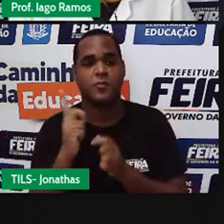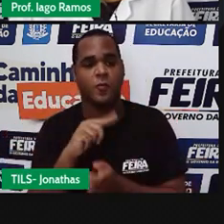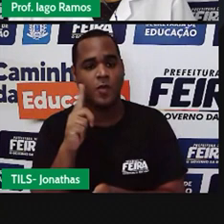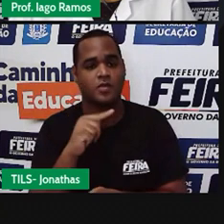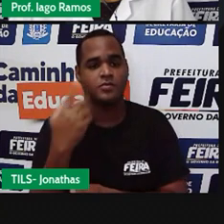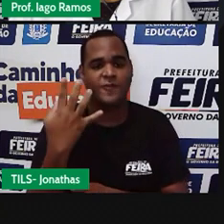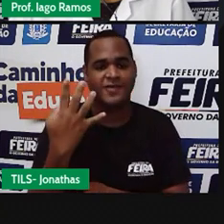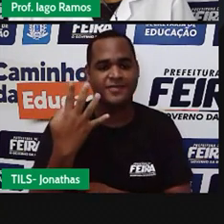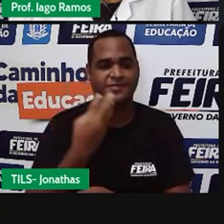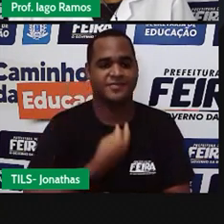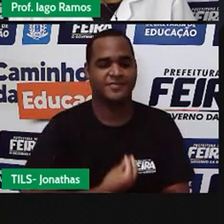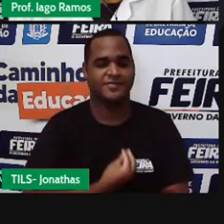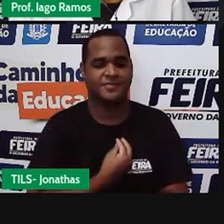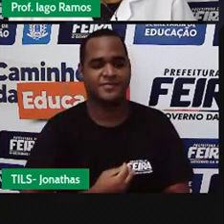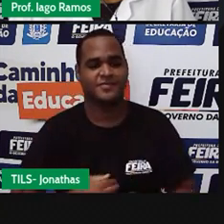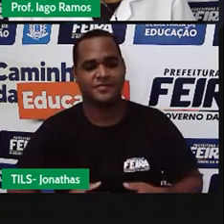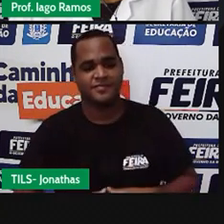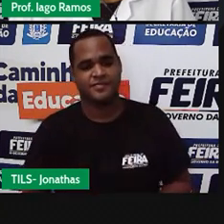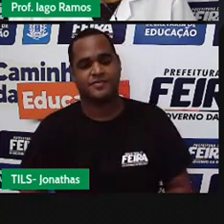o que dá